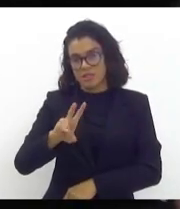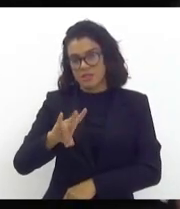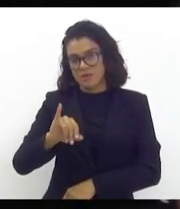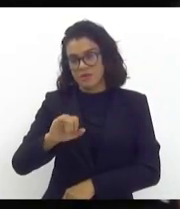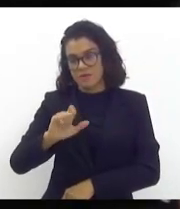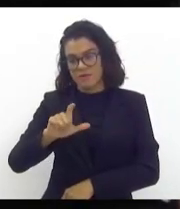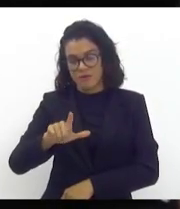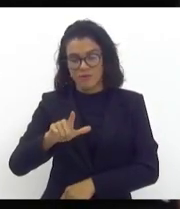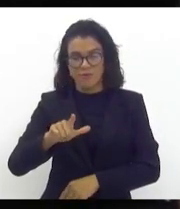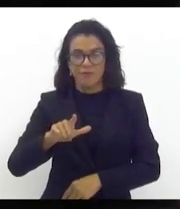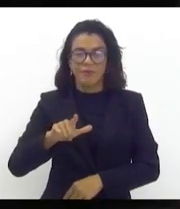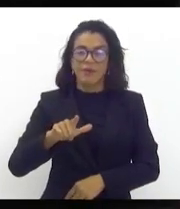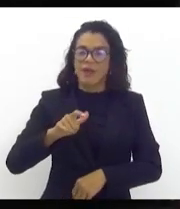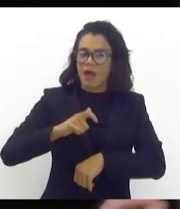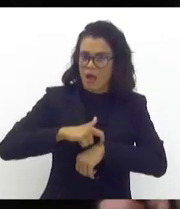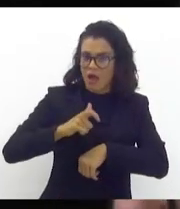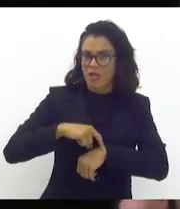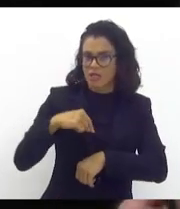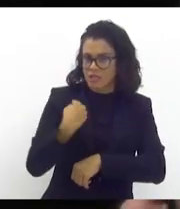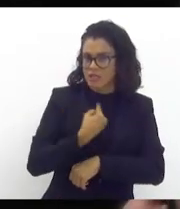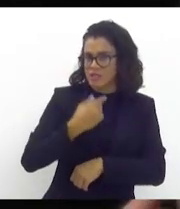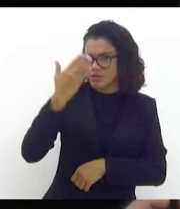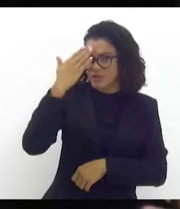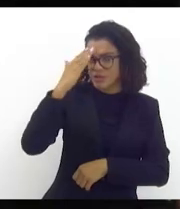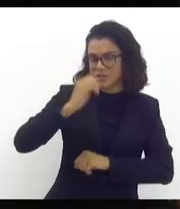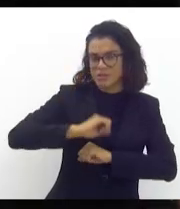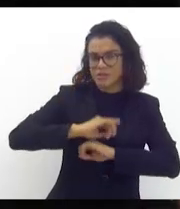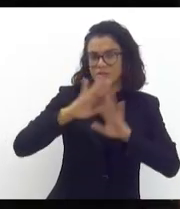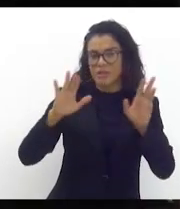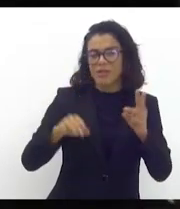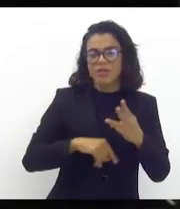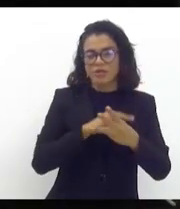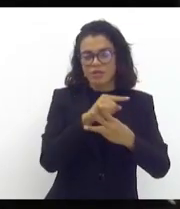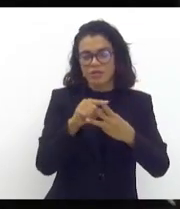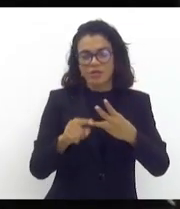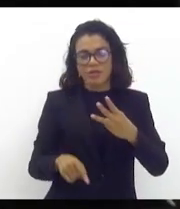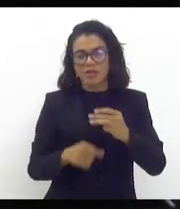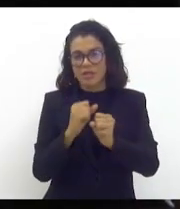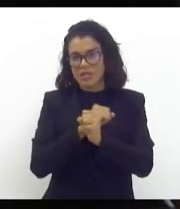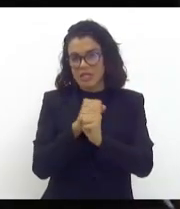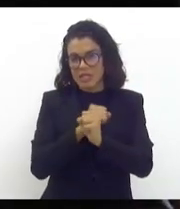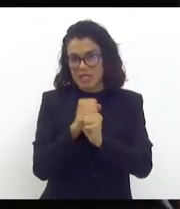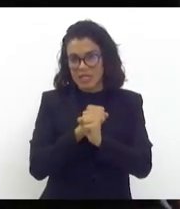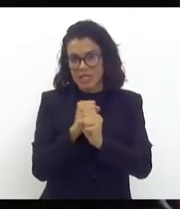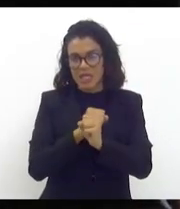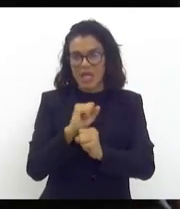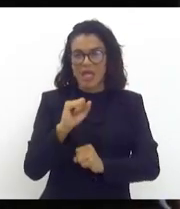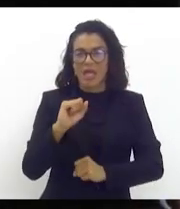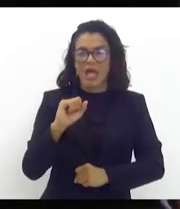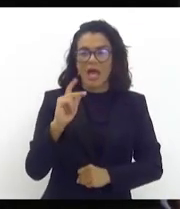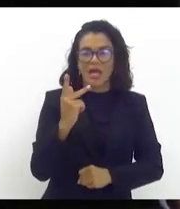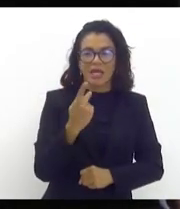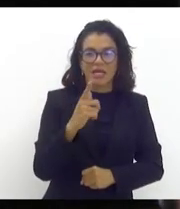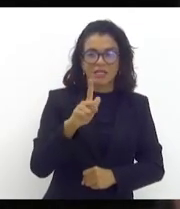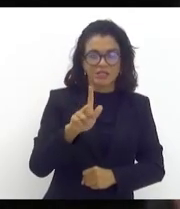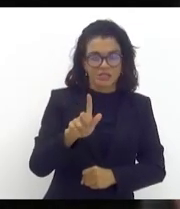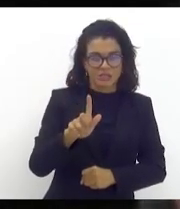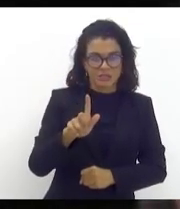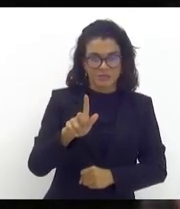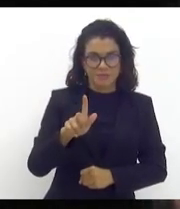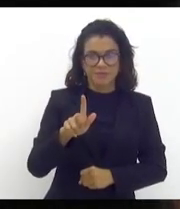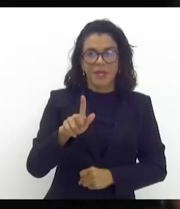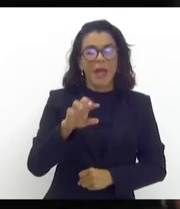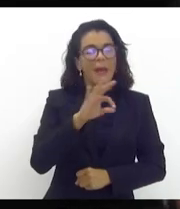entender que, por exemplo, no caso do triênio, levando em conta a GHP, a PM já